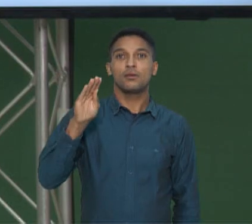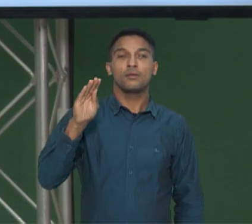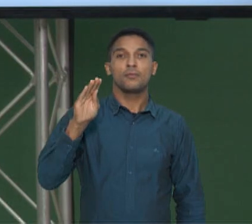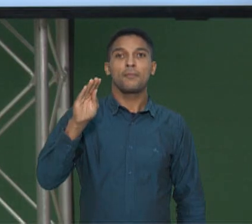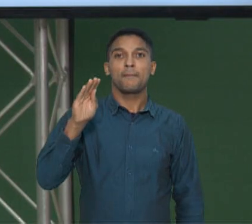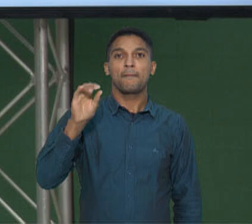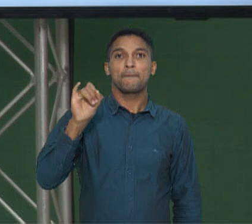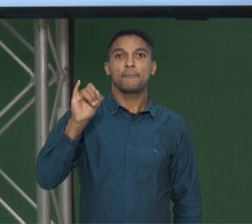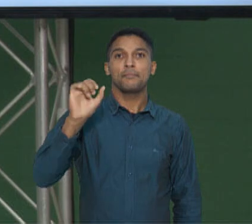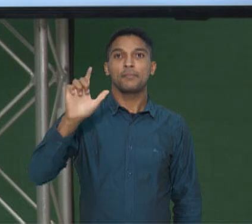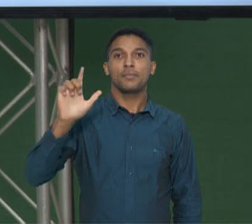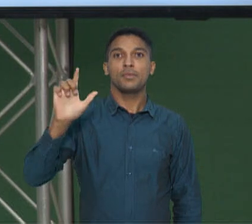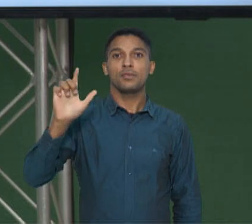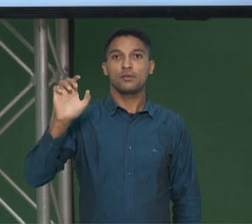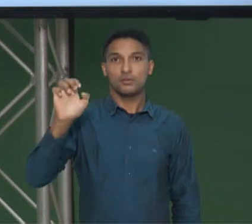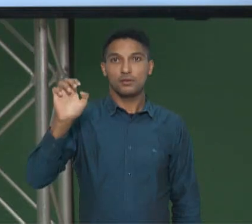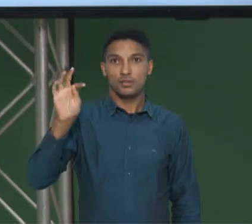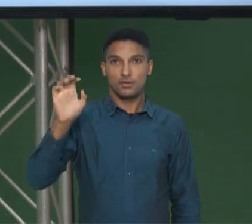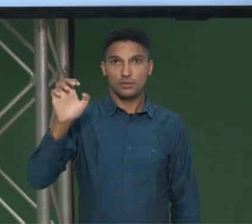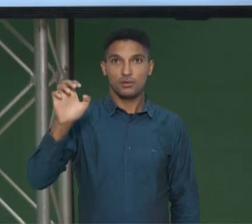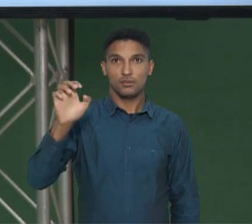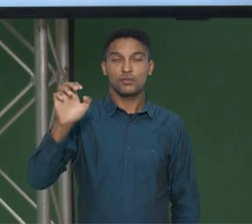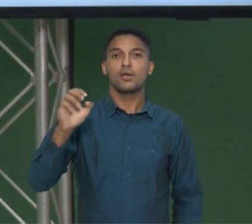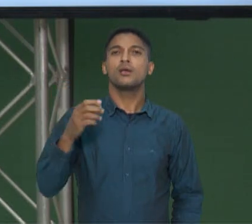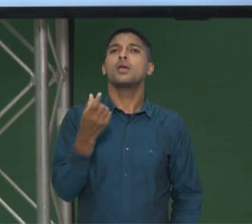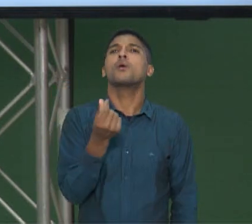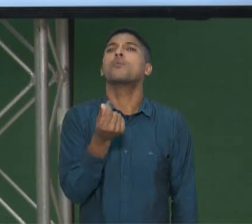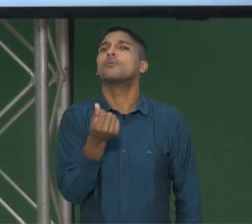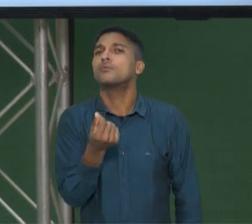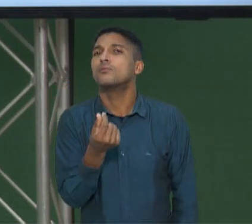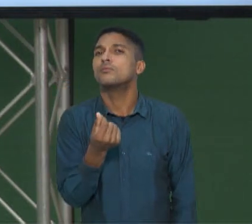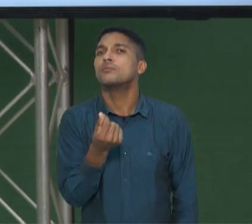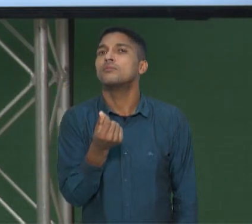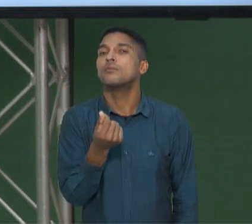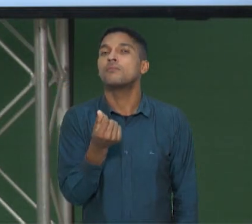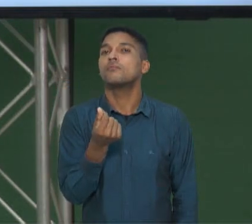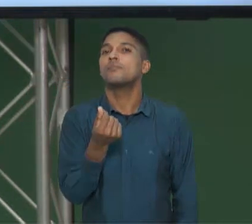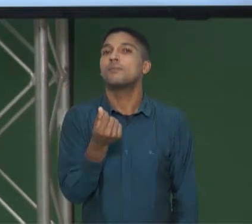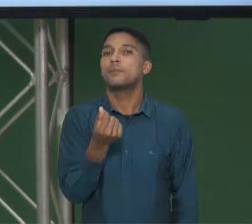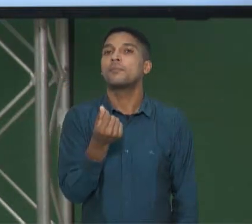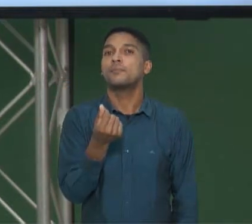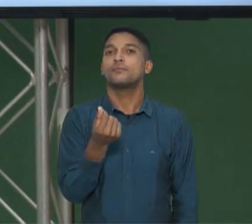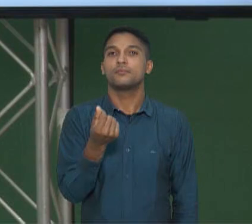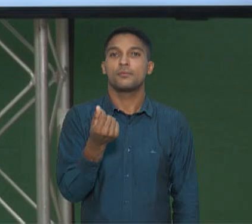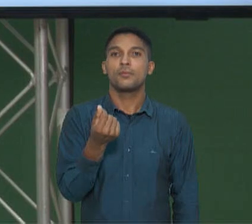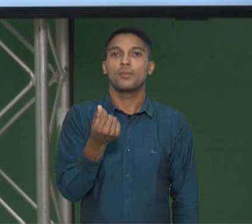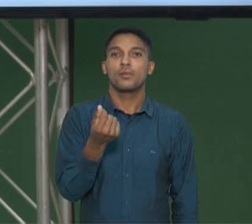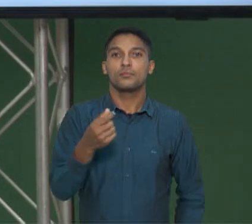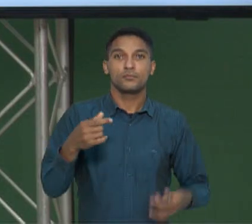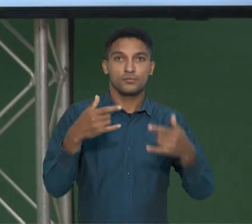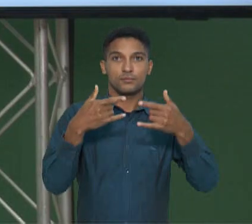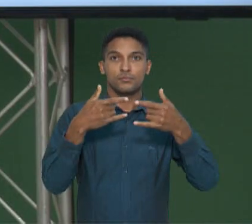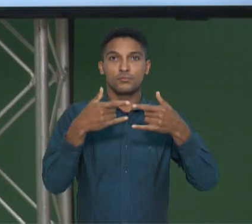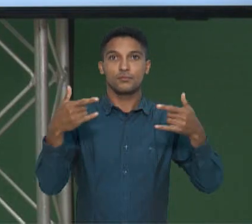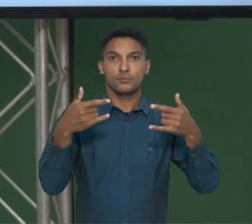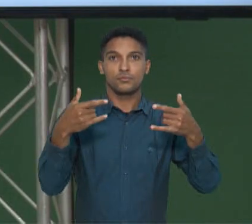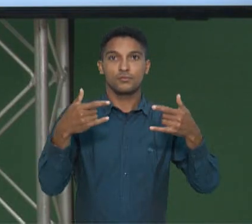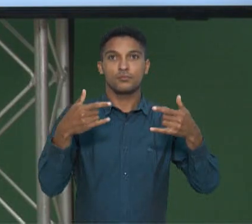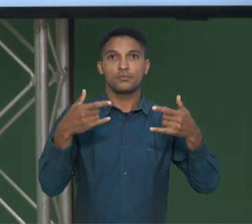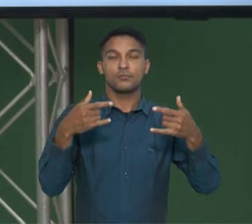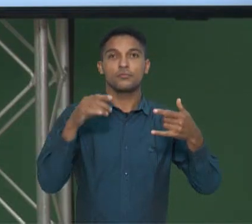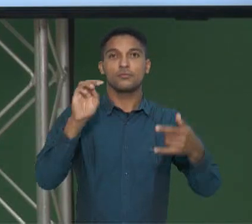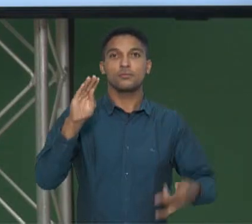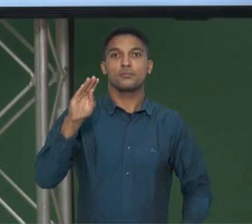Aí ir a tal lugar, né? Cuesta tanto. O bilhete aqui seria basicamente ali a passagem que você